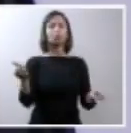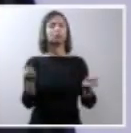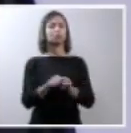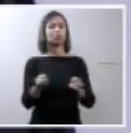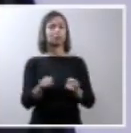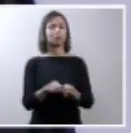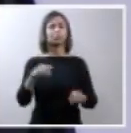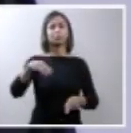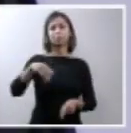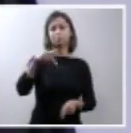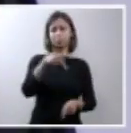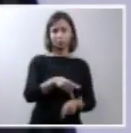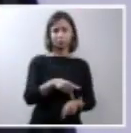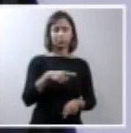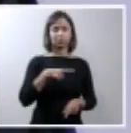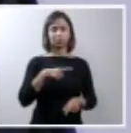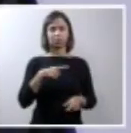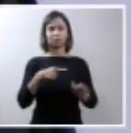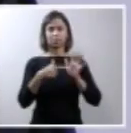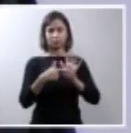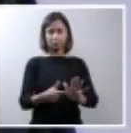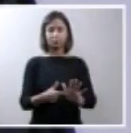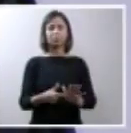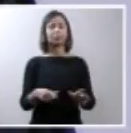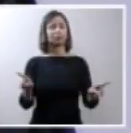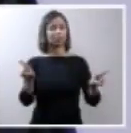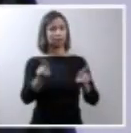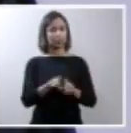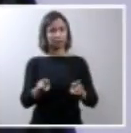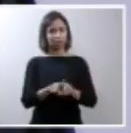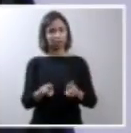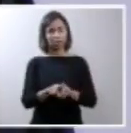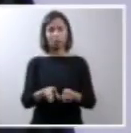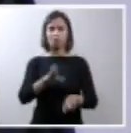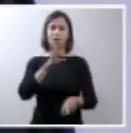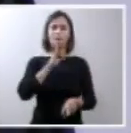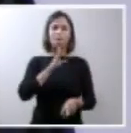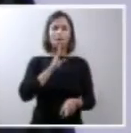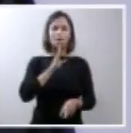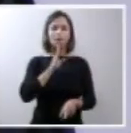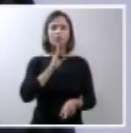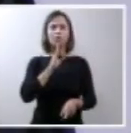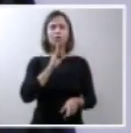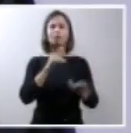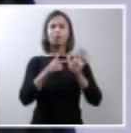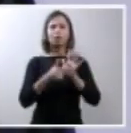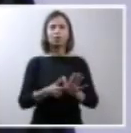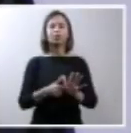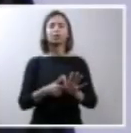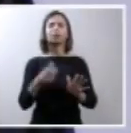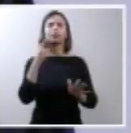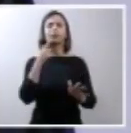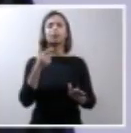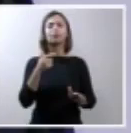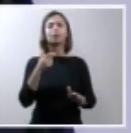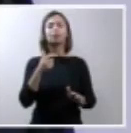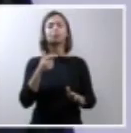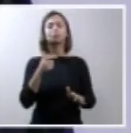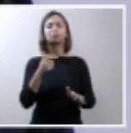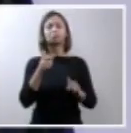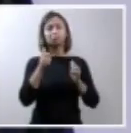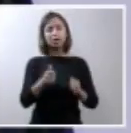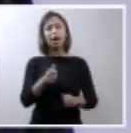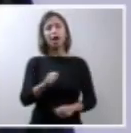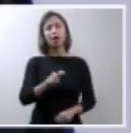da arguente e também em reconhecimento sobre avalia